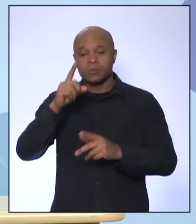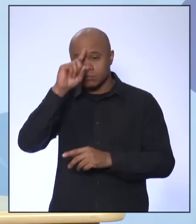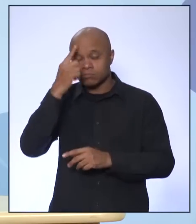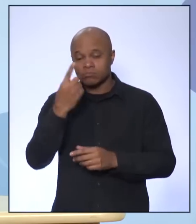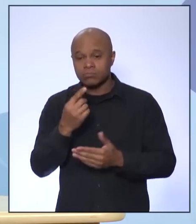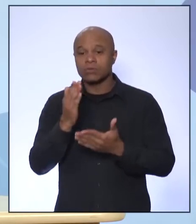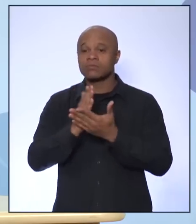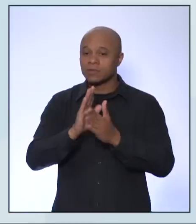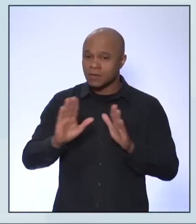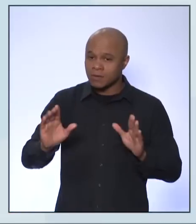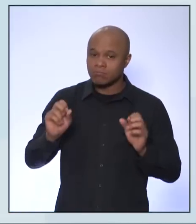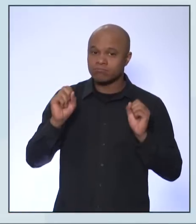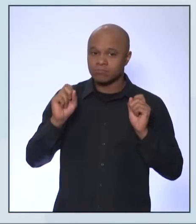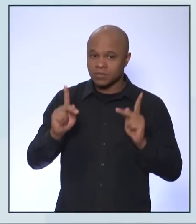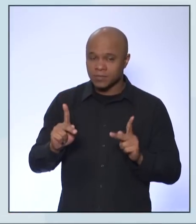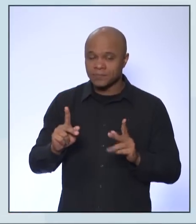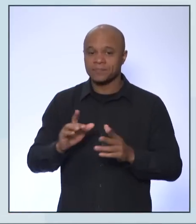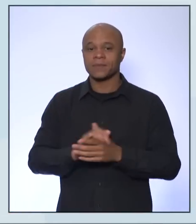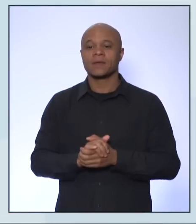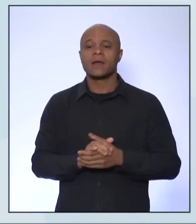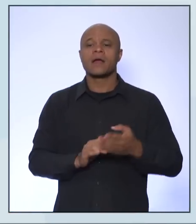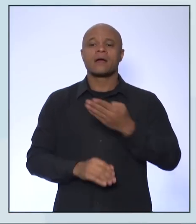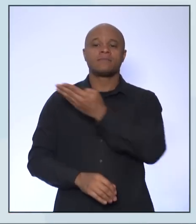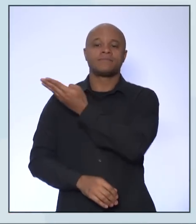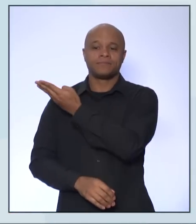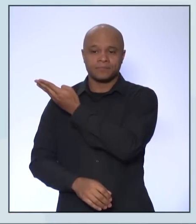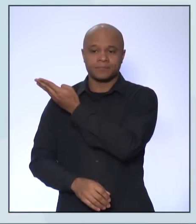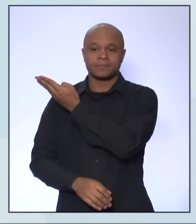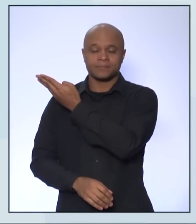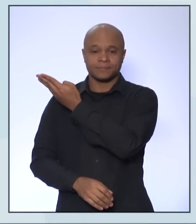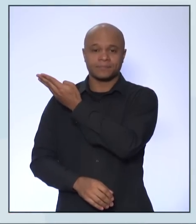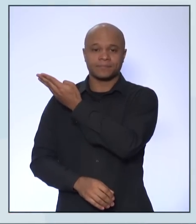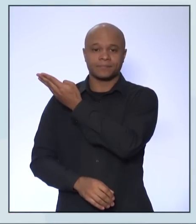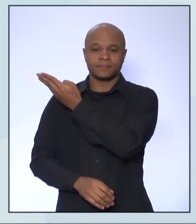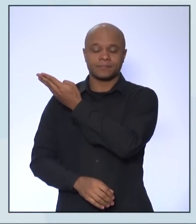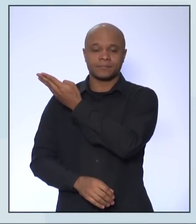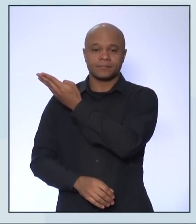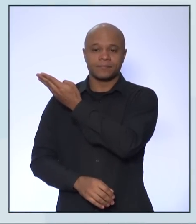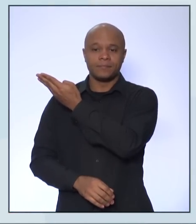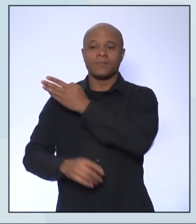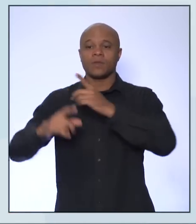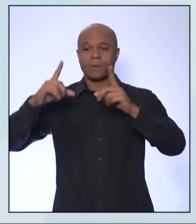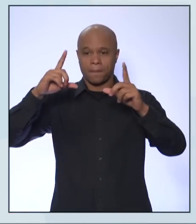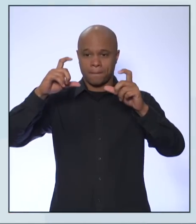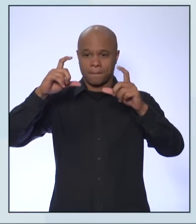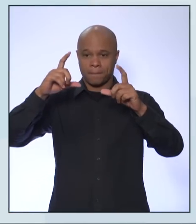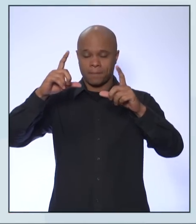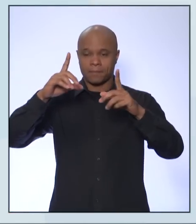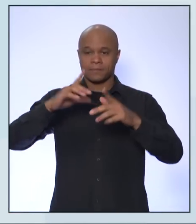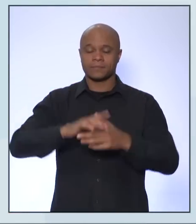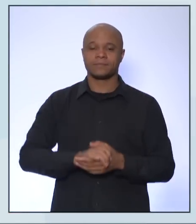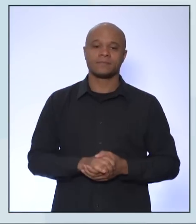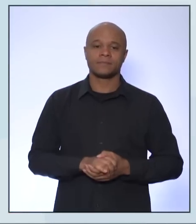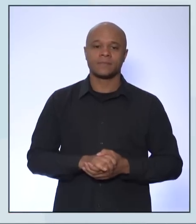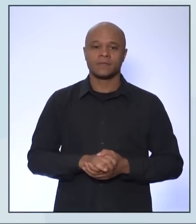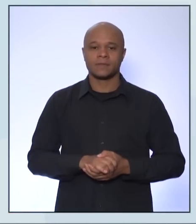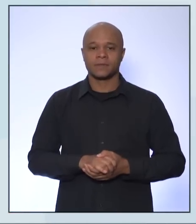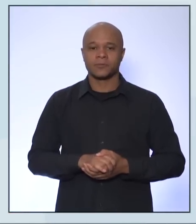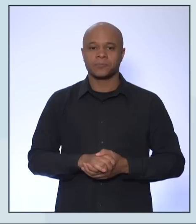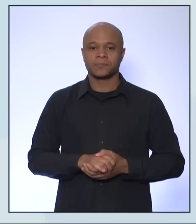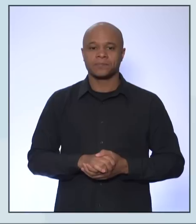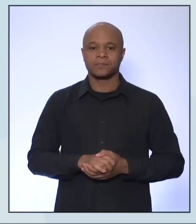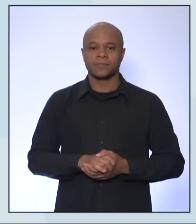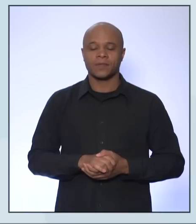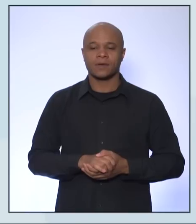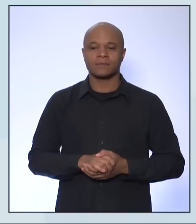bem? Eu vou colocar uma imagem na tela. Já peço para que os estudantes tirem uma foto ou printem essa tela.